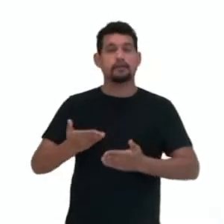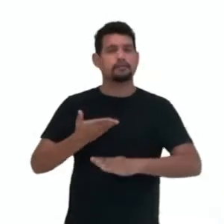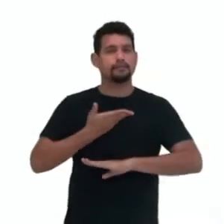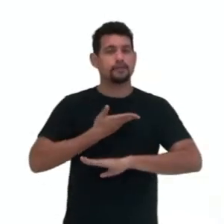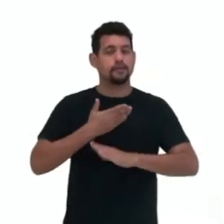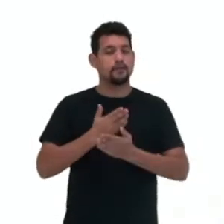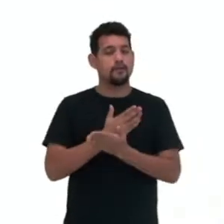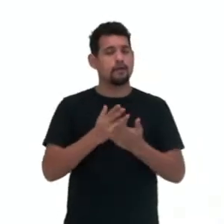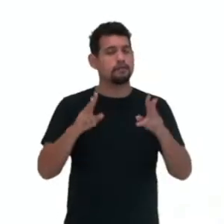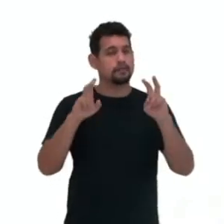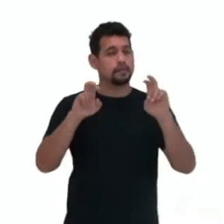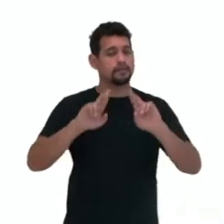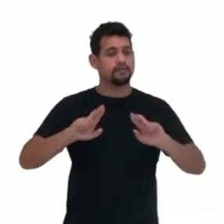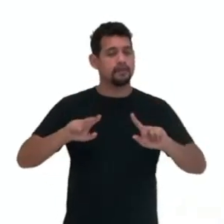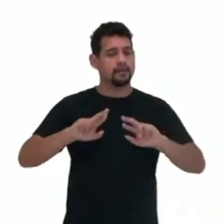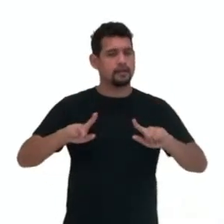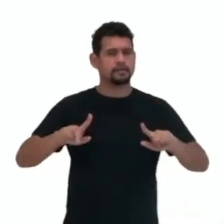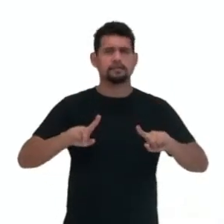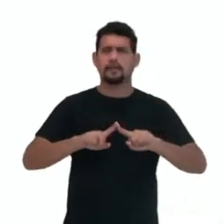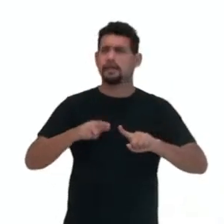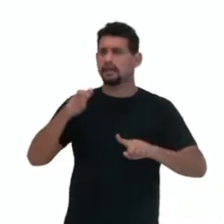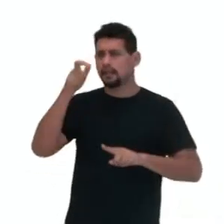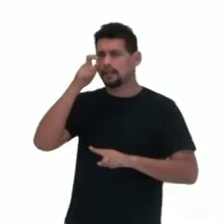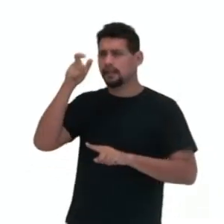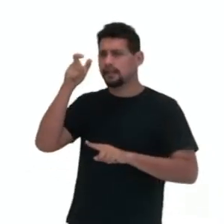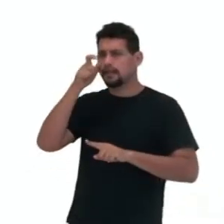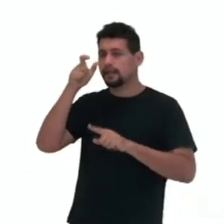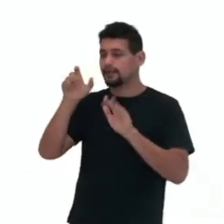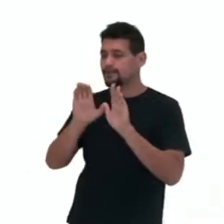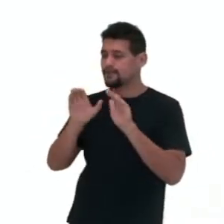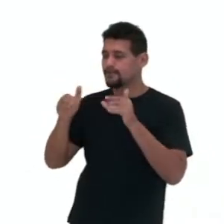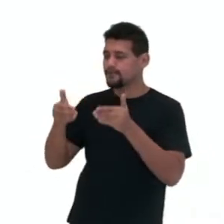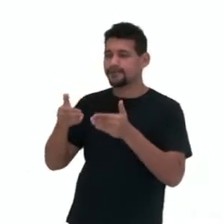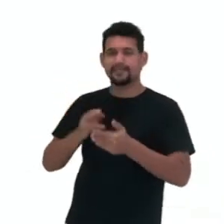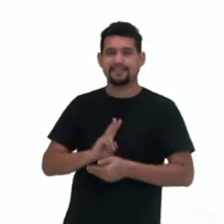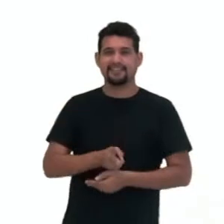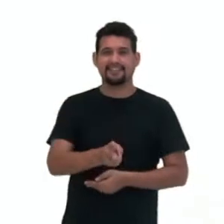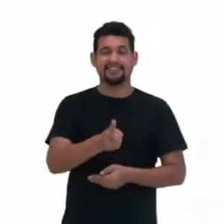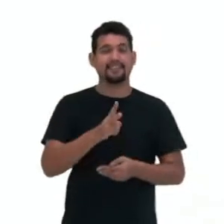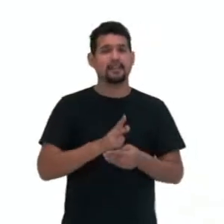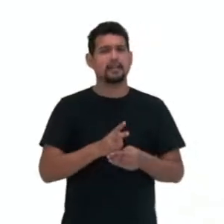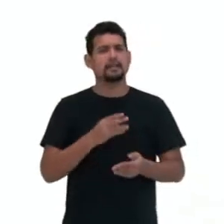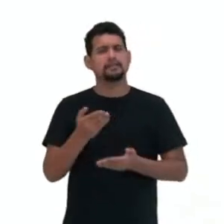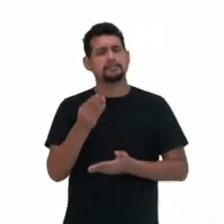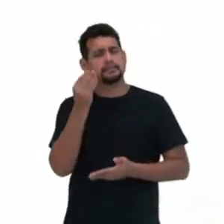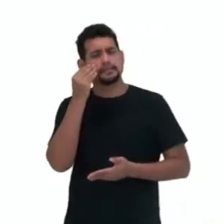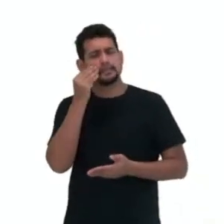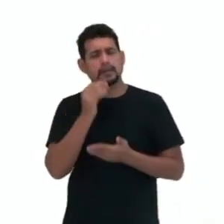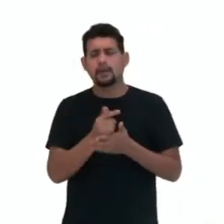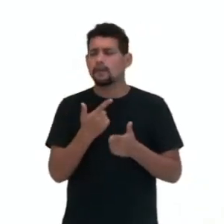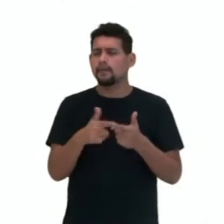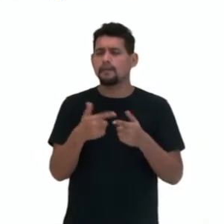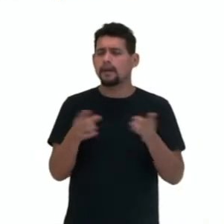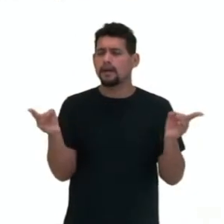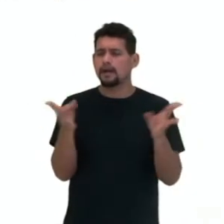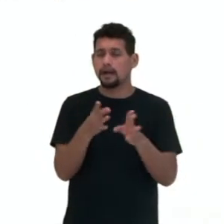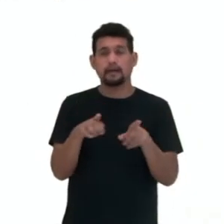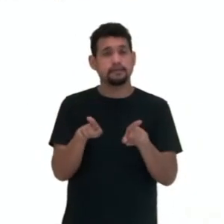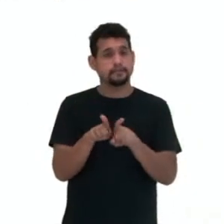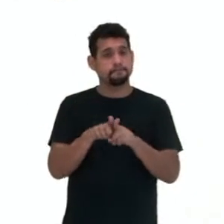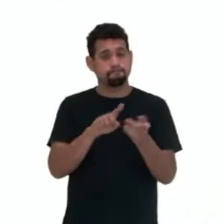assunto controverso, de interesse coletivo sempre, né? Então daí vai buscando soluções para esses